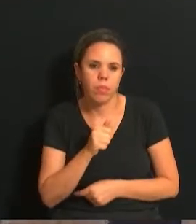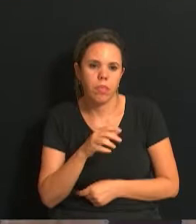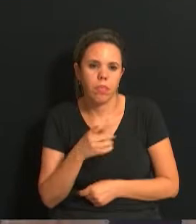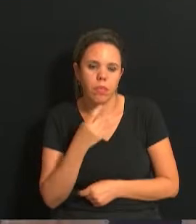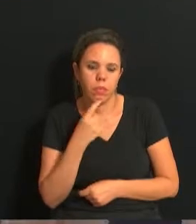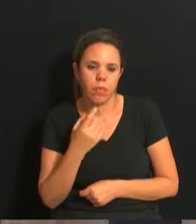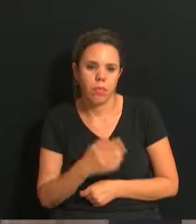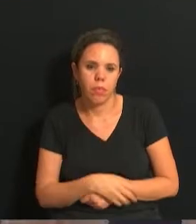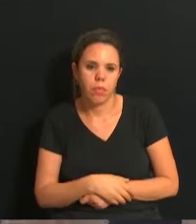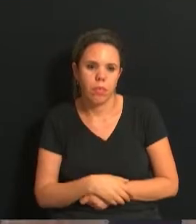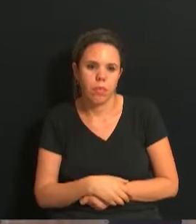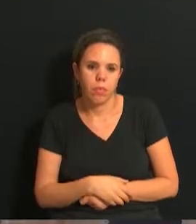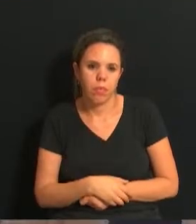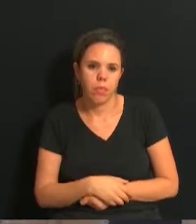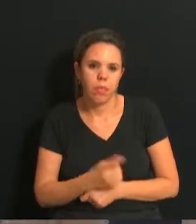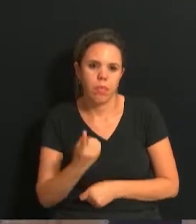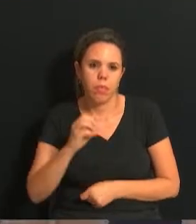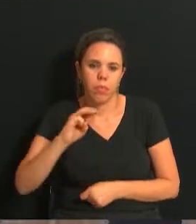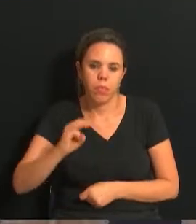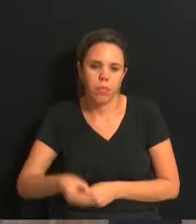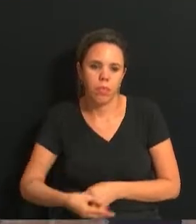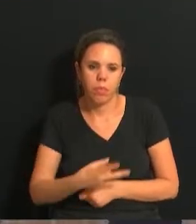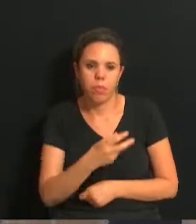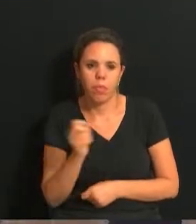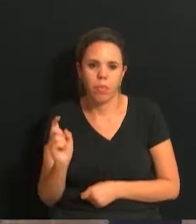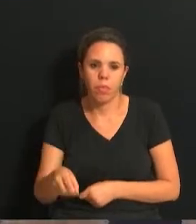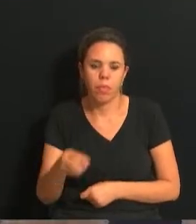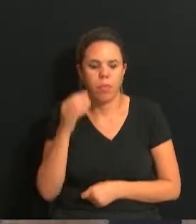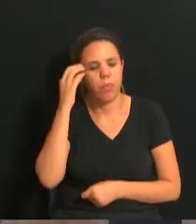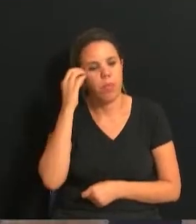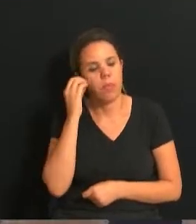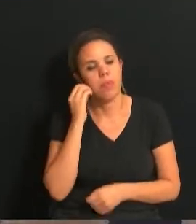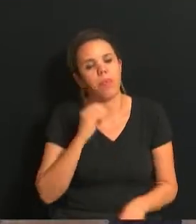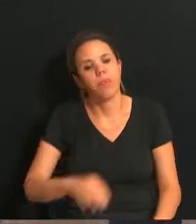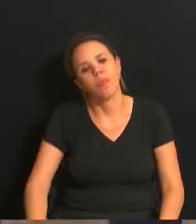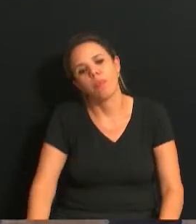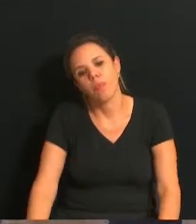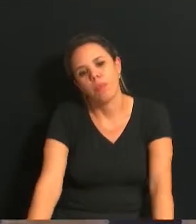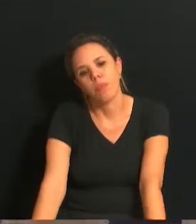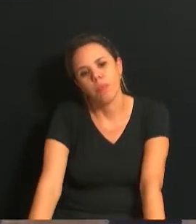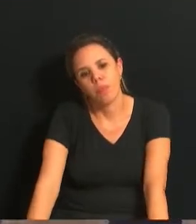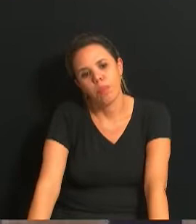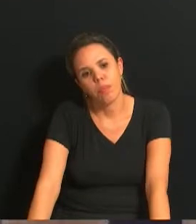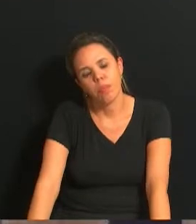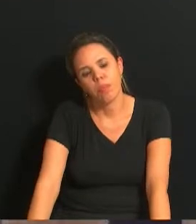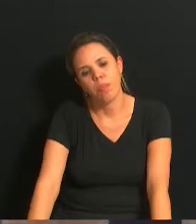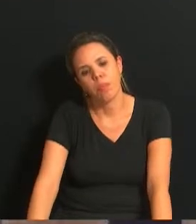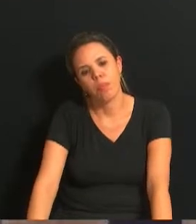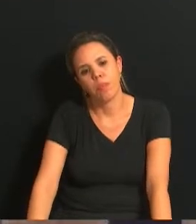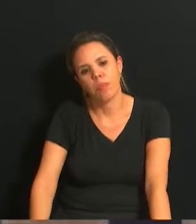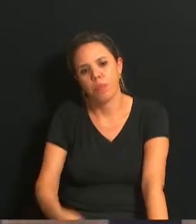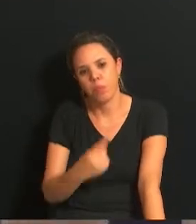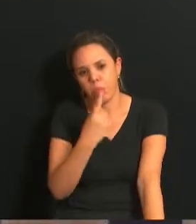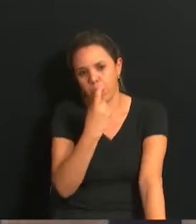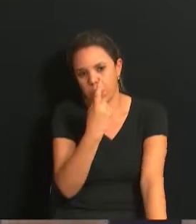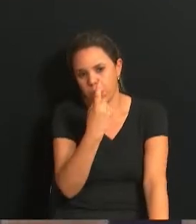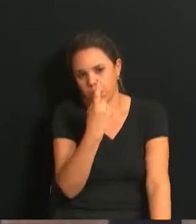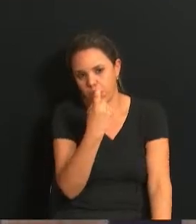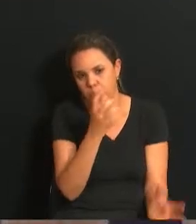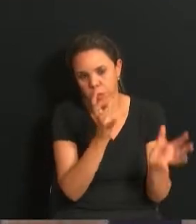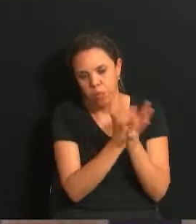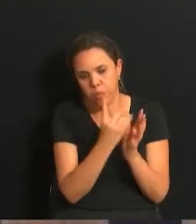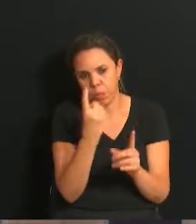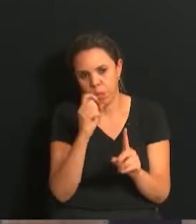Campinas, que tem 1 milhão e 200 mil habitantes, né? Que tem uma equipe, uma assistente